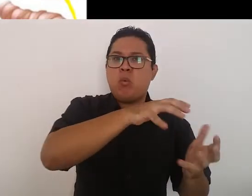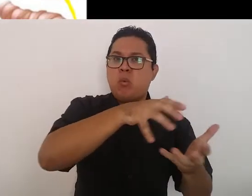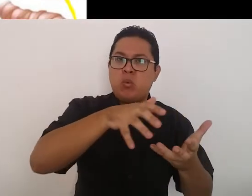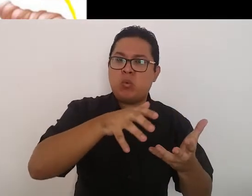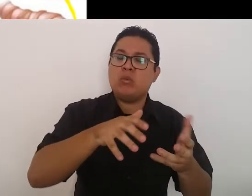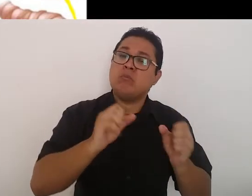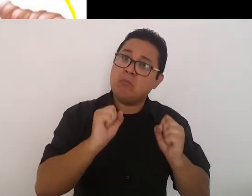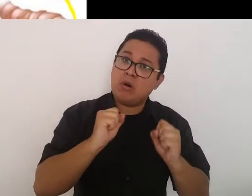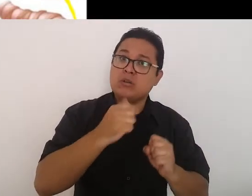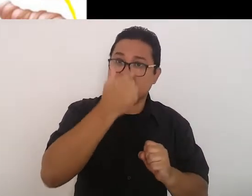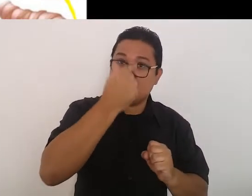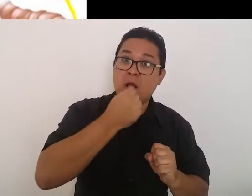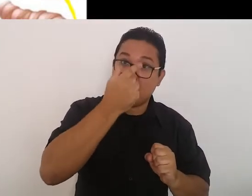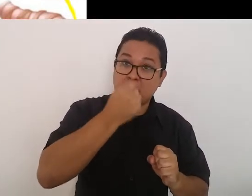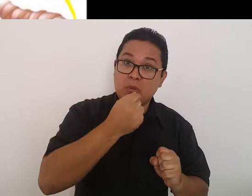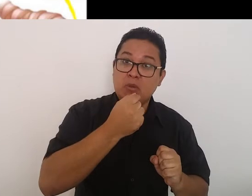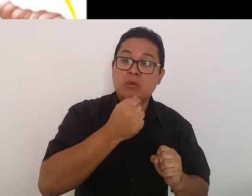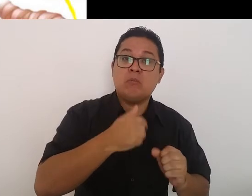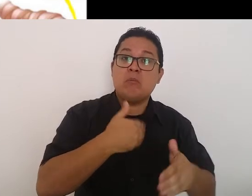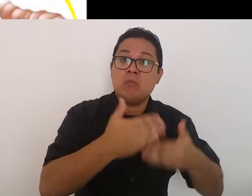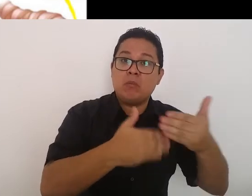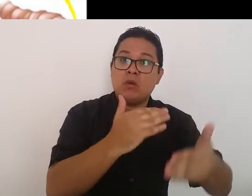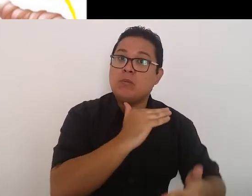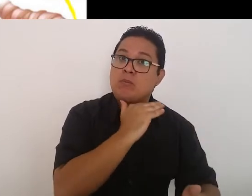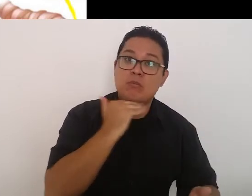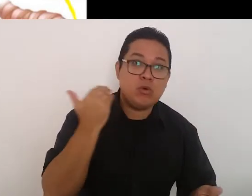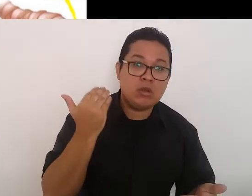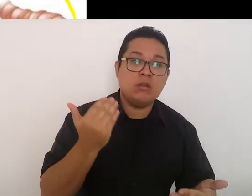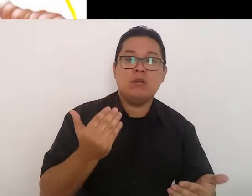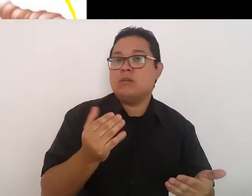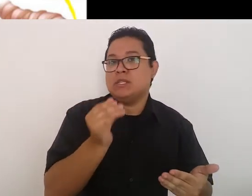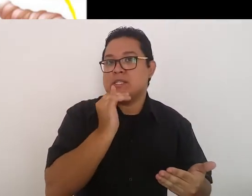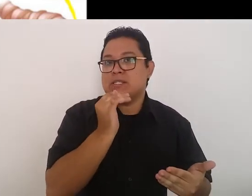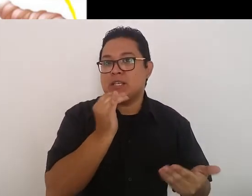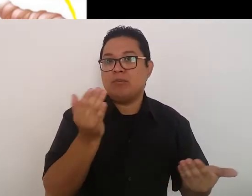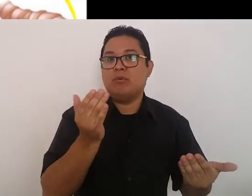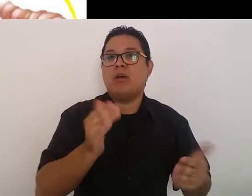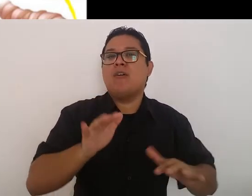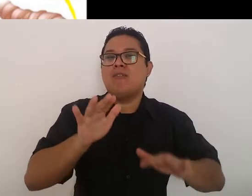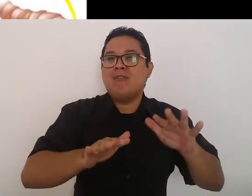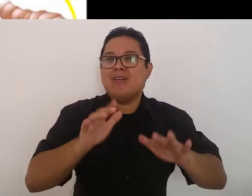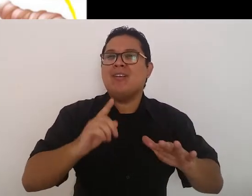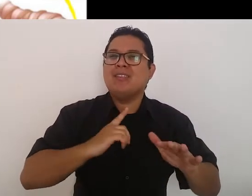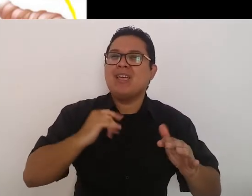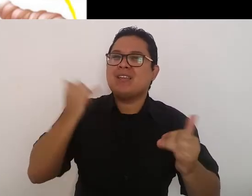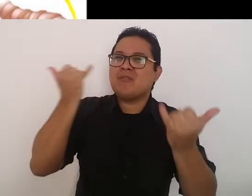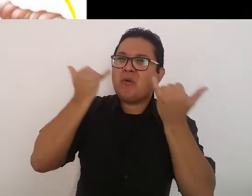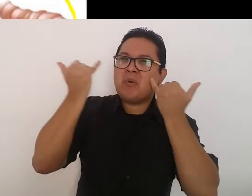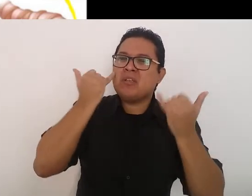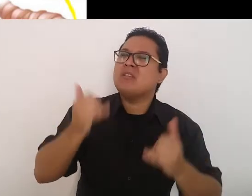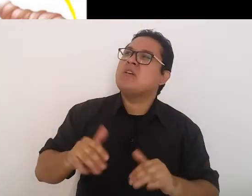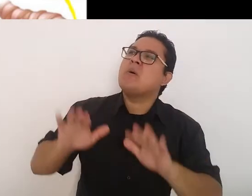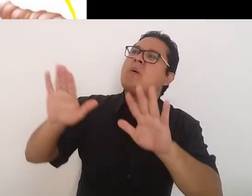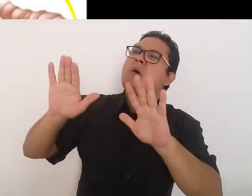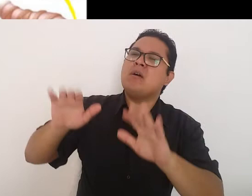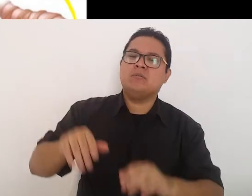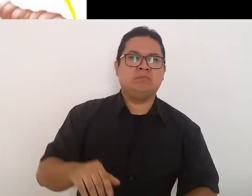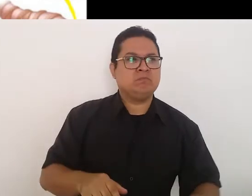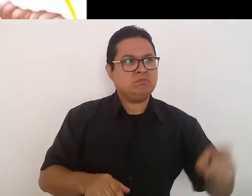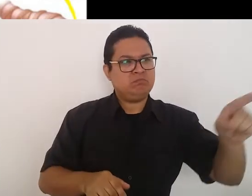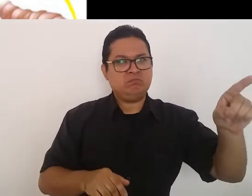porque levam essas complicações. É comum você ouvir sua avó, sua mãe, seu pai, sua tia, seu tio falar